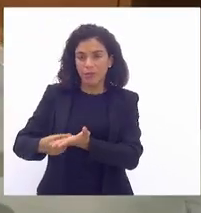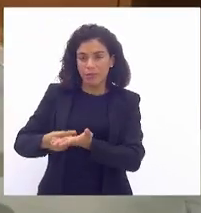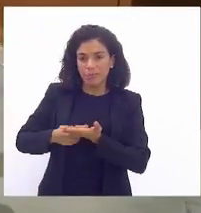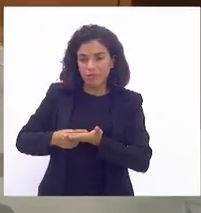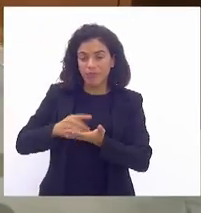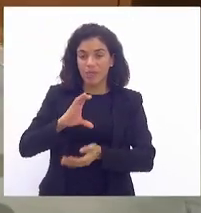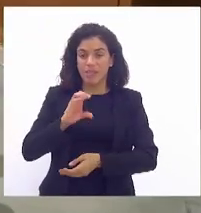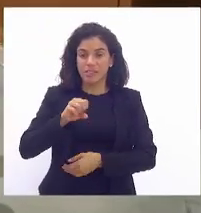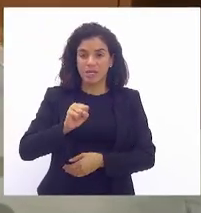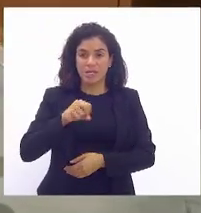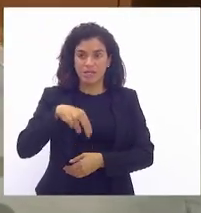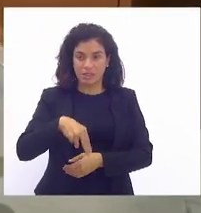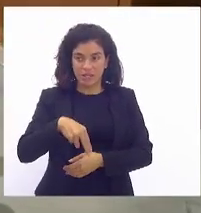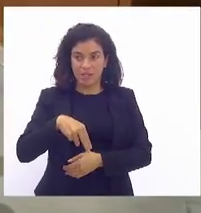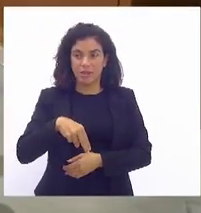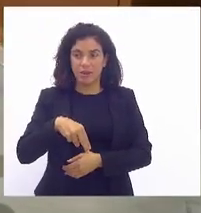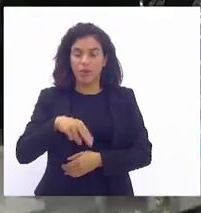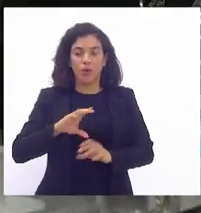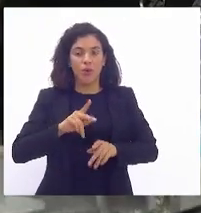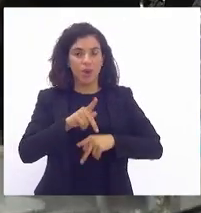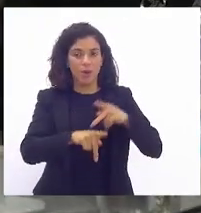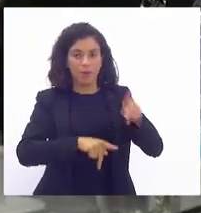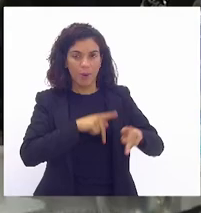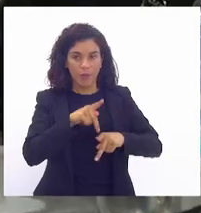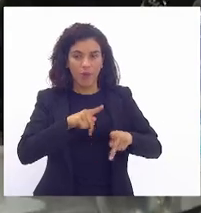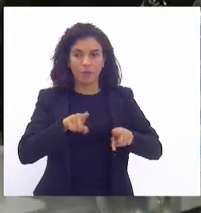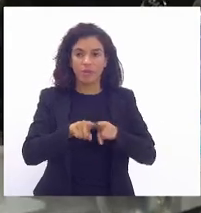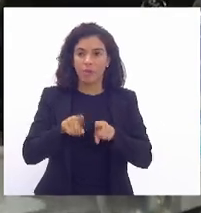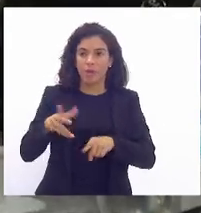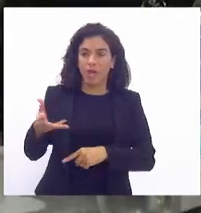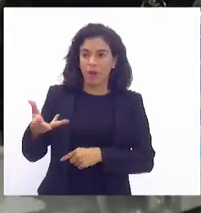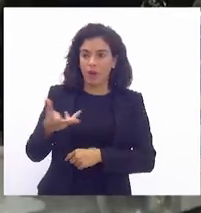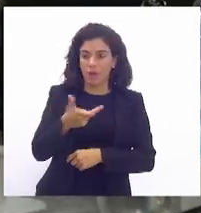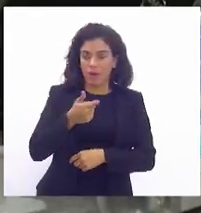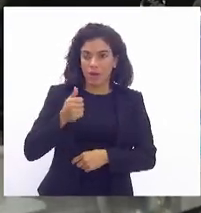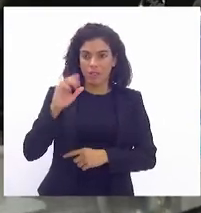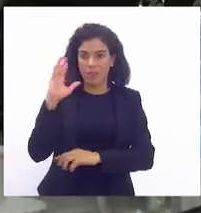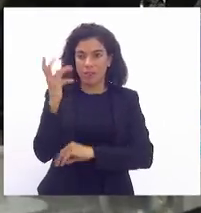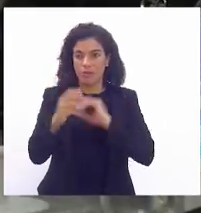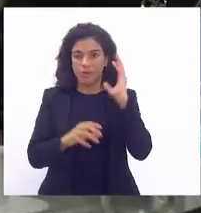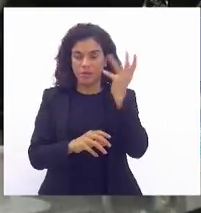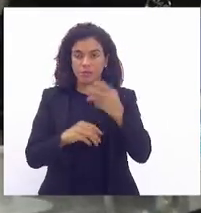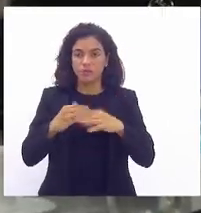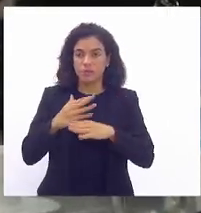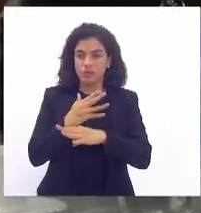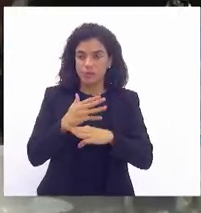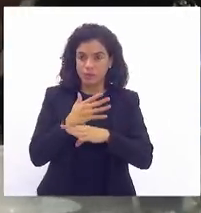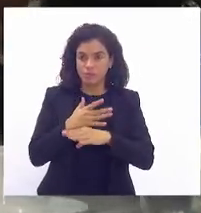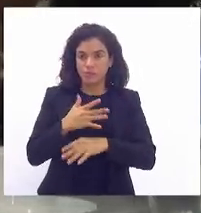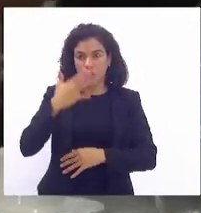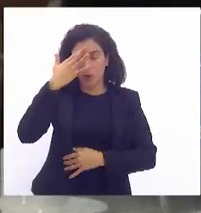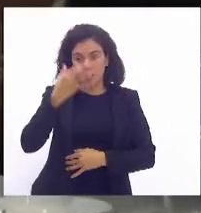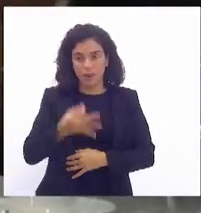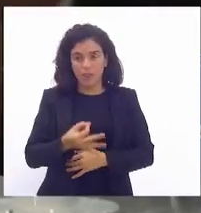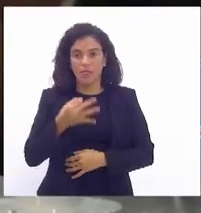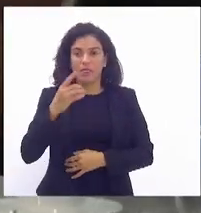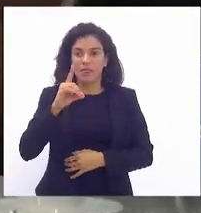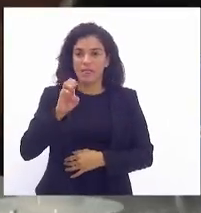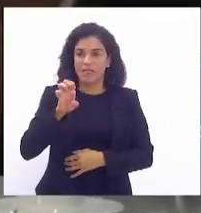CSN com a população e a qualidade ambiental aqui do município. Como bem dito ali pela